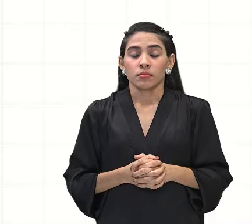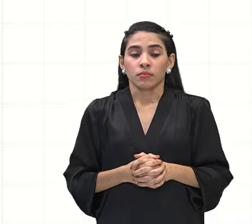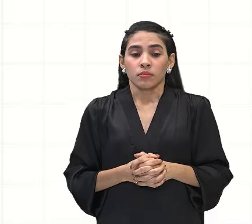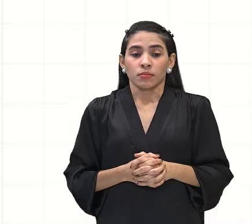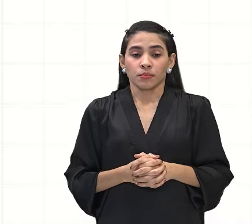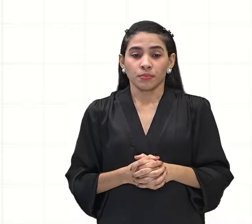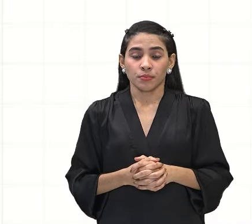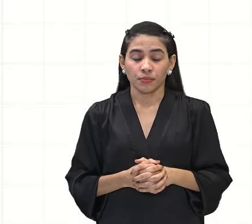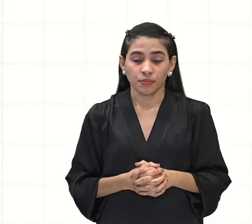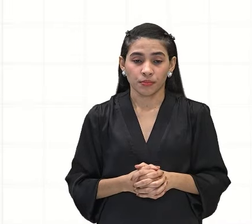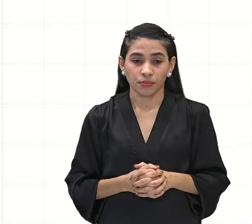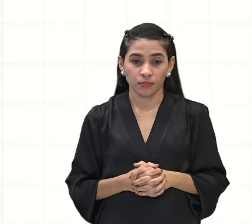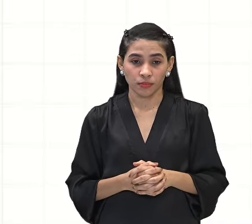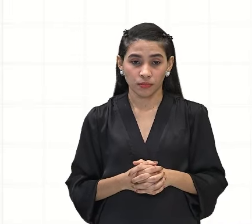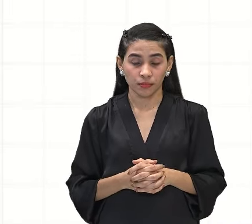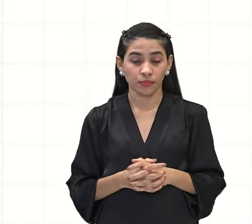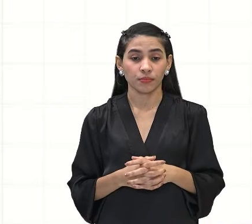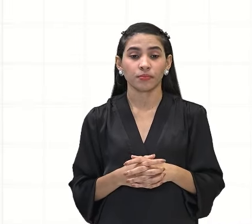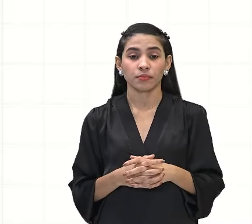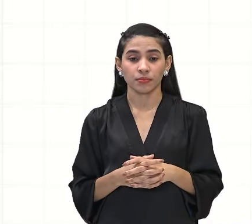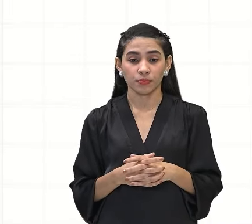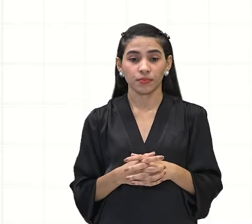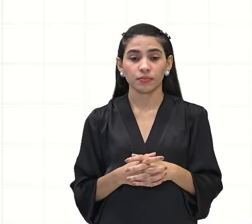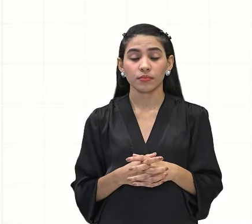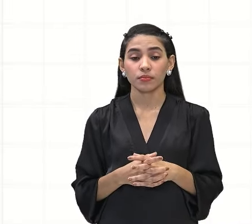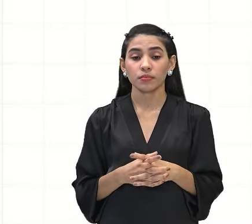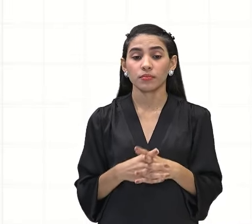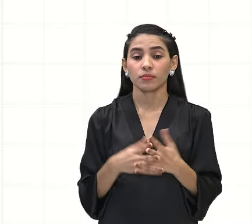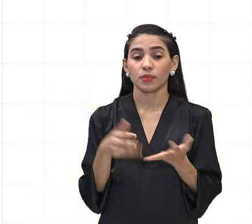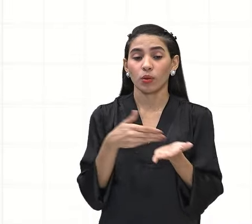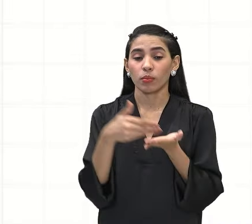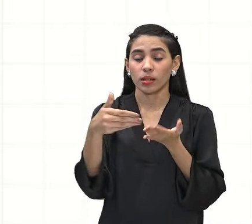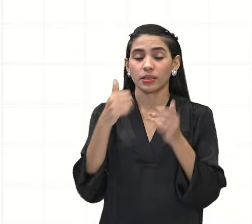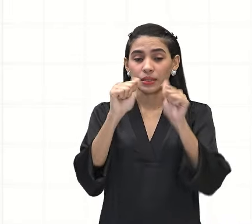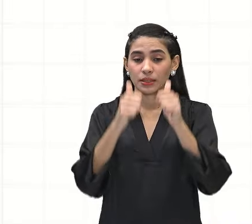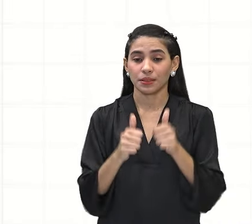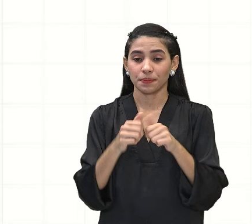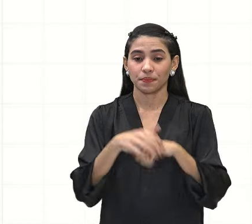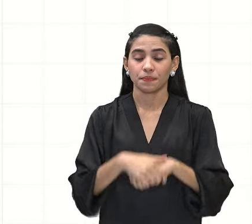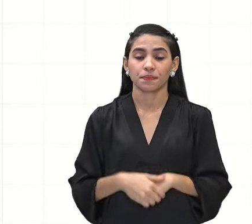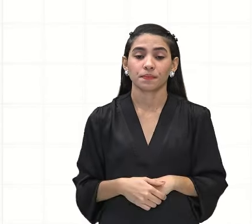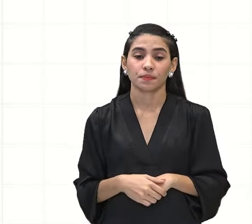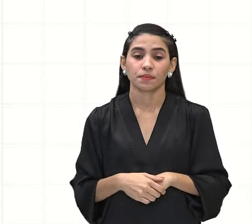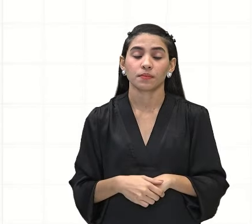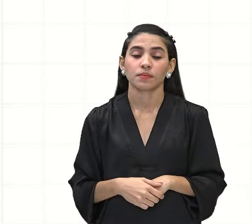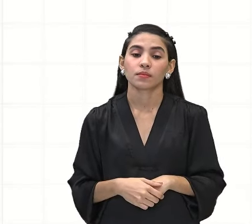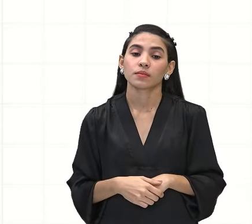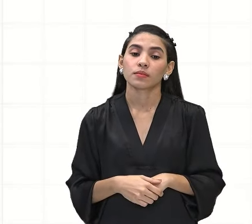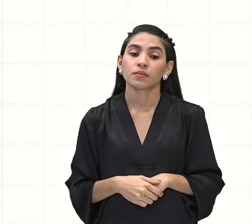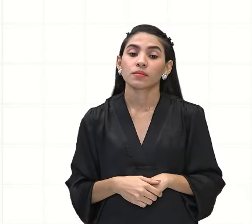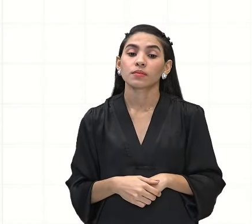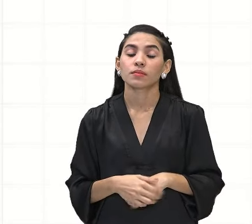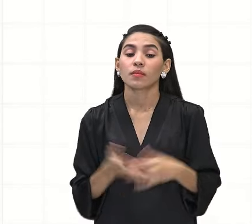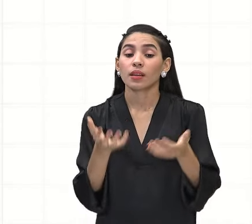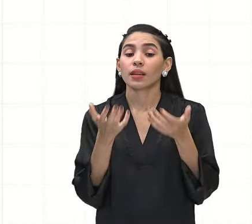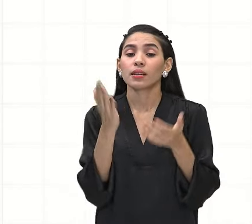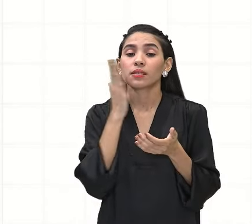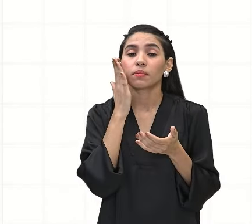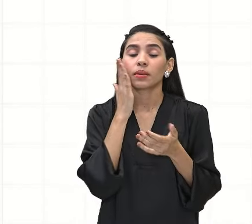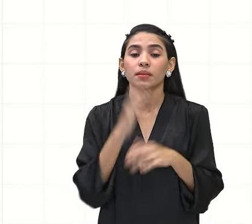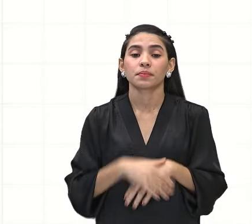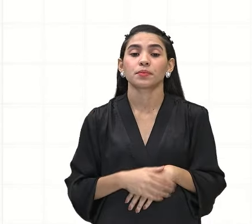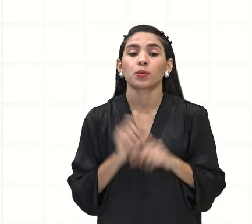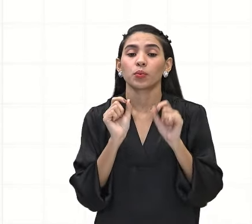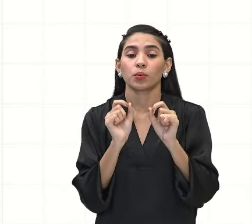cm não sei vamos voltar para retirar as informações primeiro ó ele quer saber